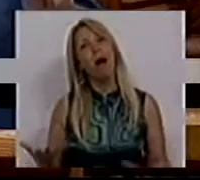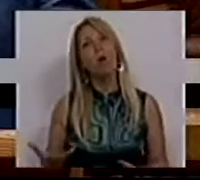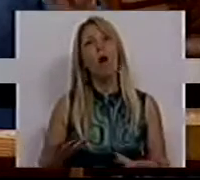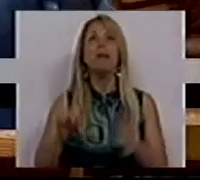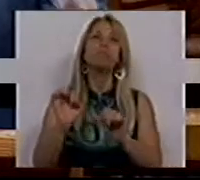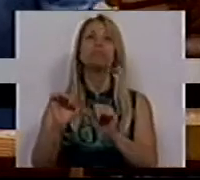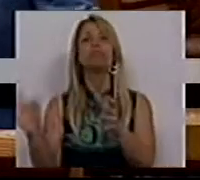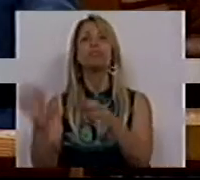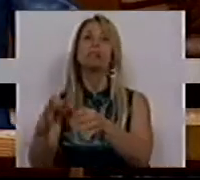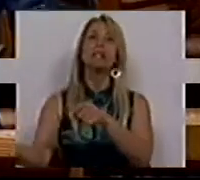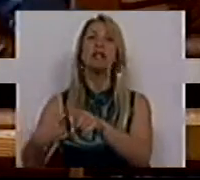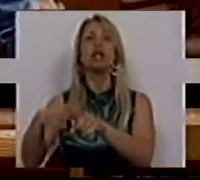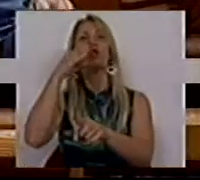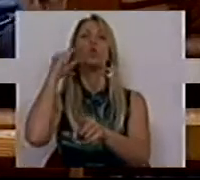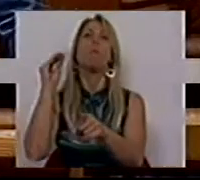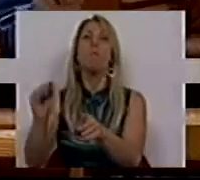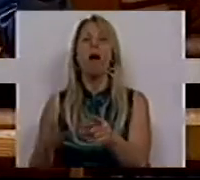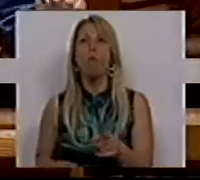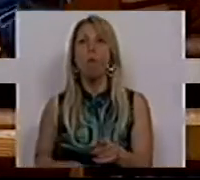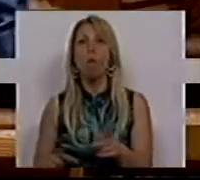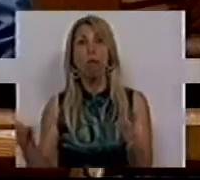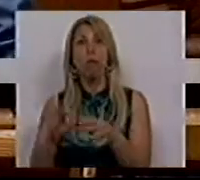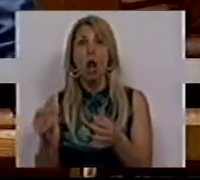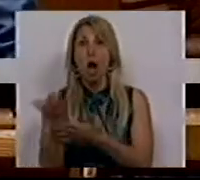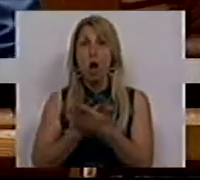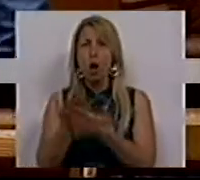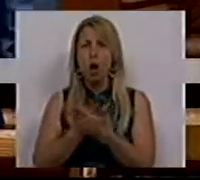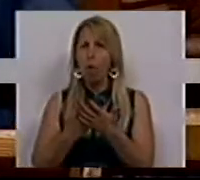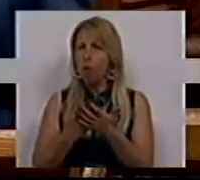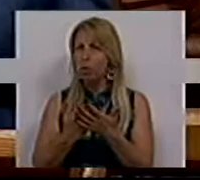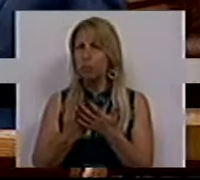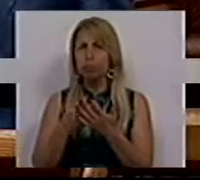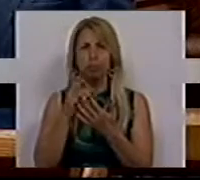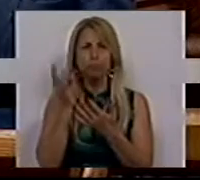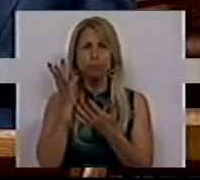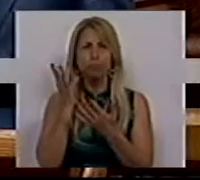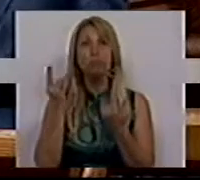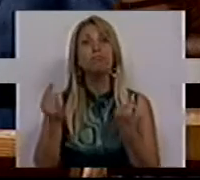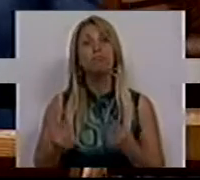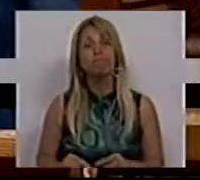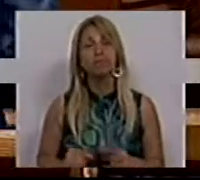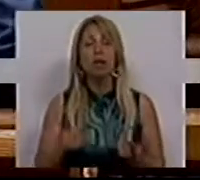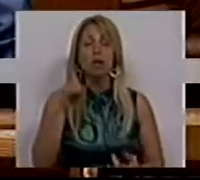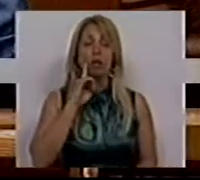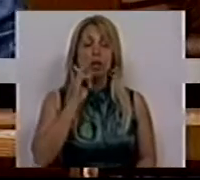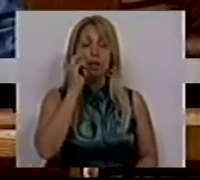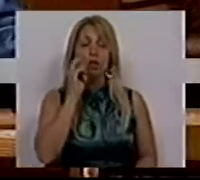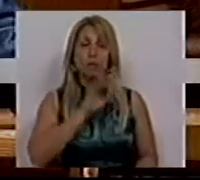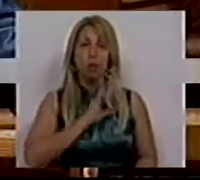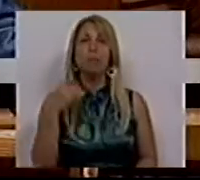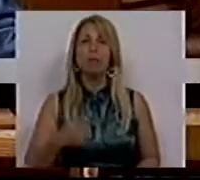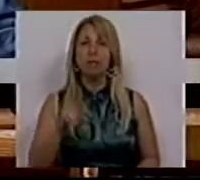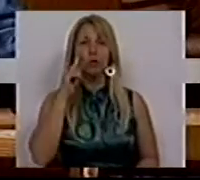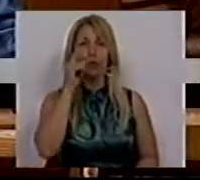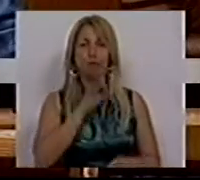defende os interesses de um banco que serviu para os negócios mais obscuros. Senhora Presidente, senhoras e senhores deputados, termino não sem